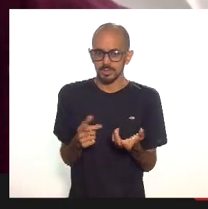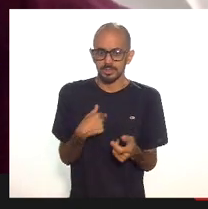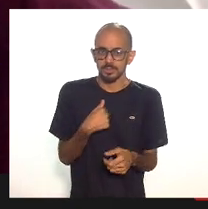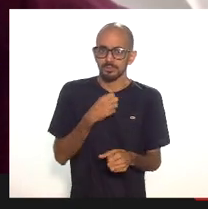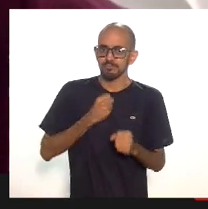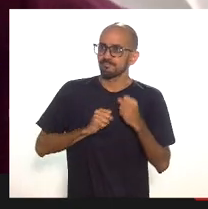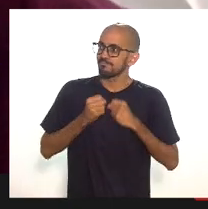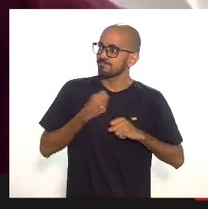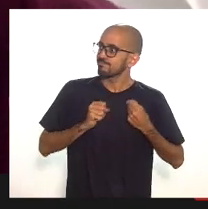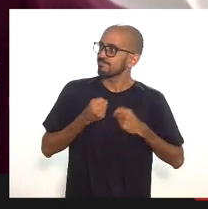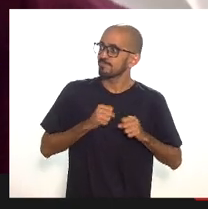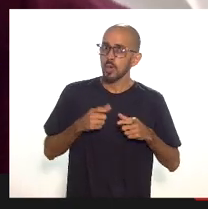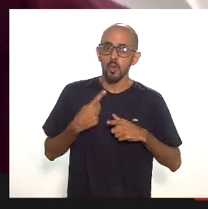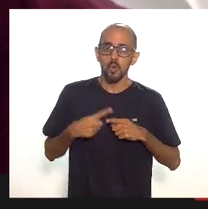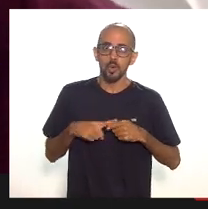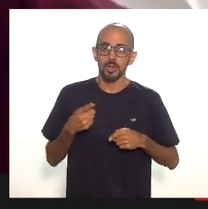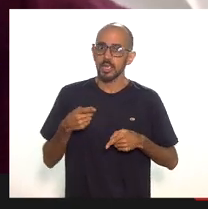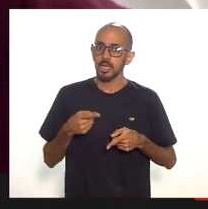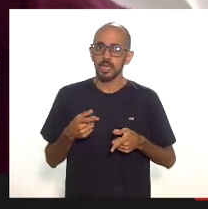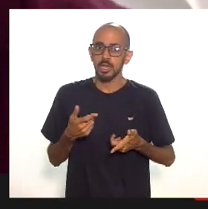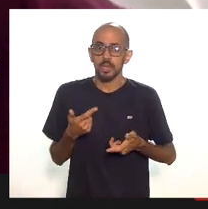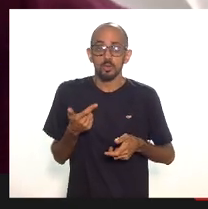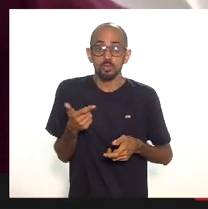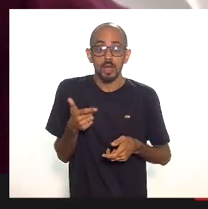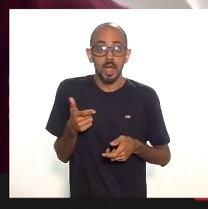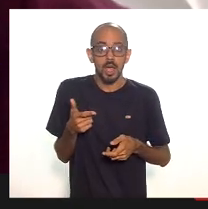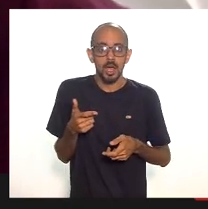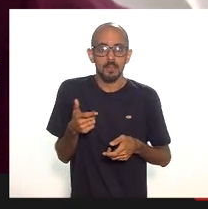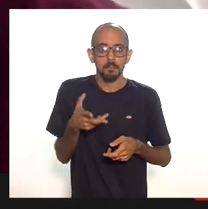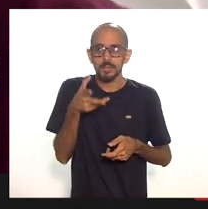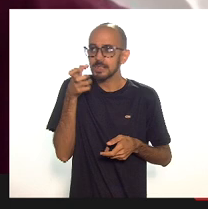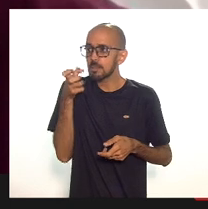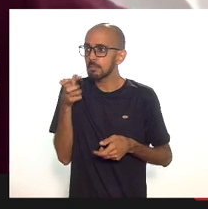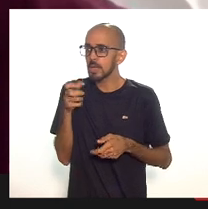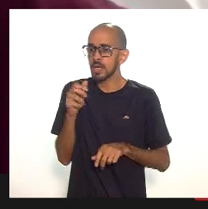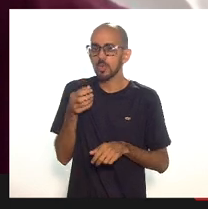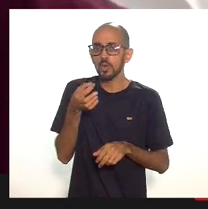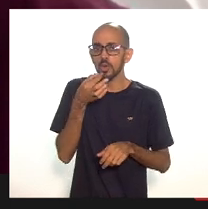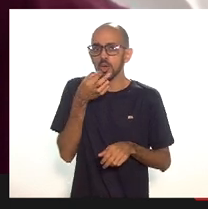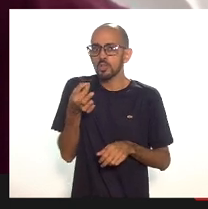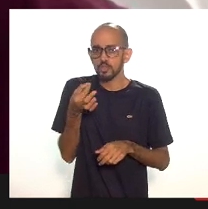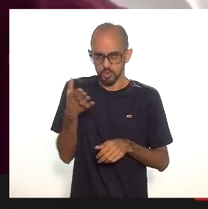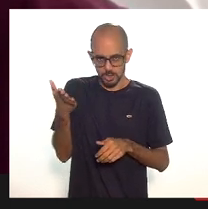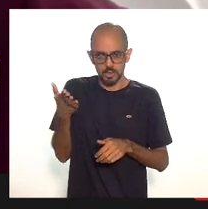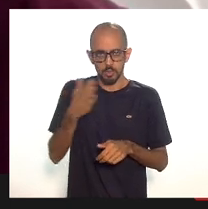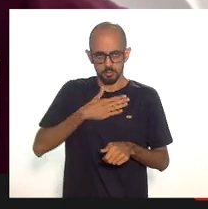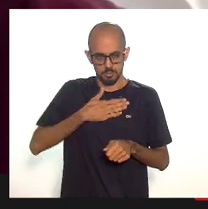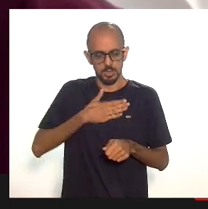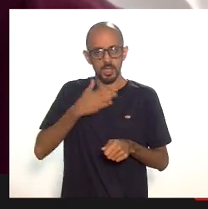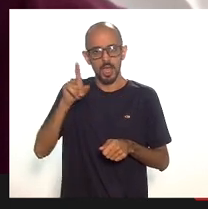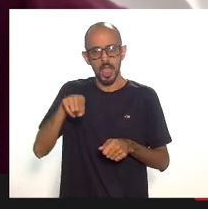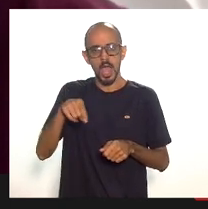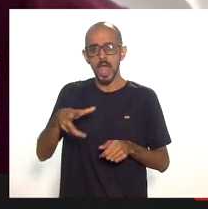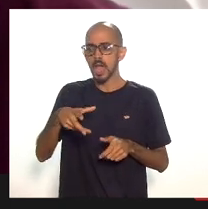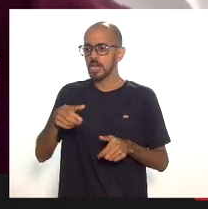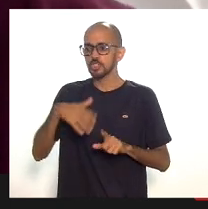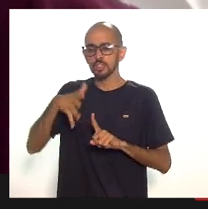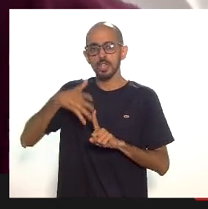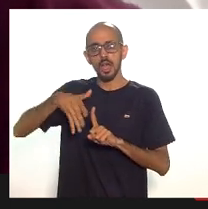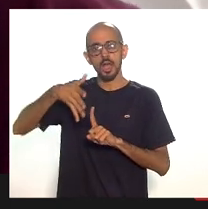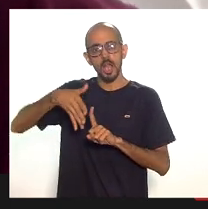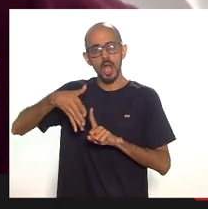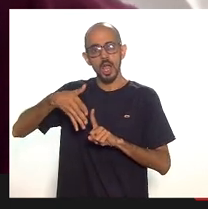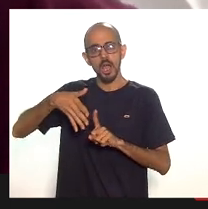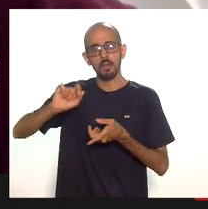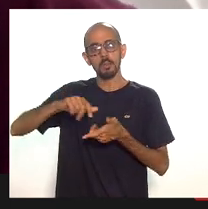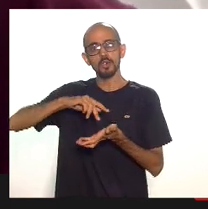ter ouvido ainda os trabalhadores. Então, eu queria fazer uma sugestão que nós fizéssemos, né,